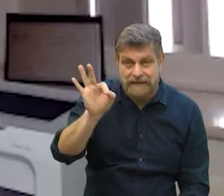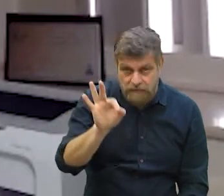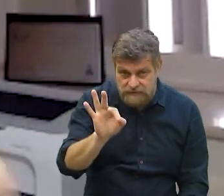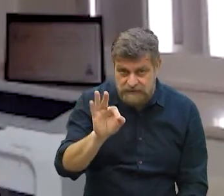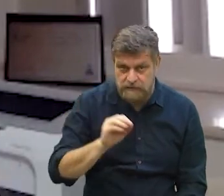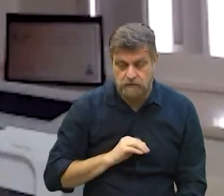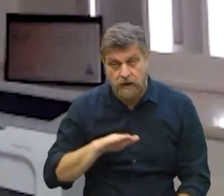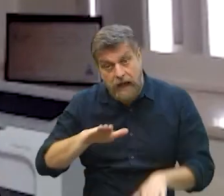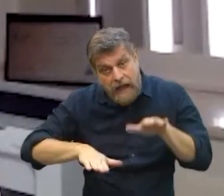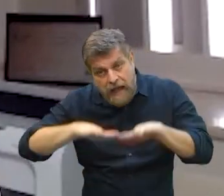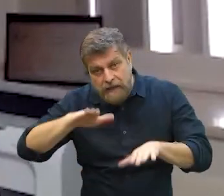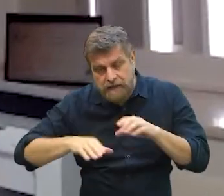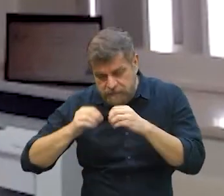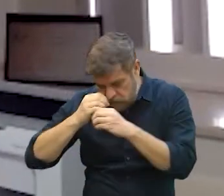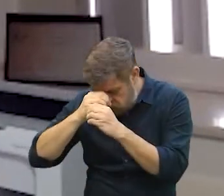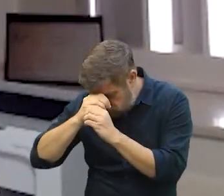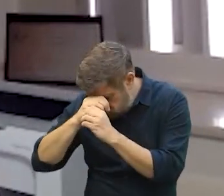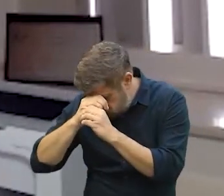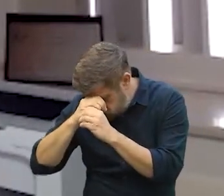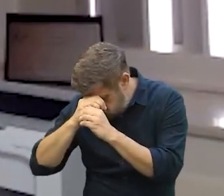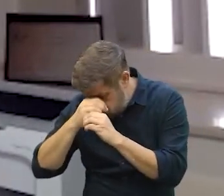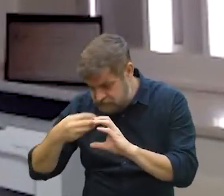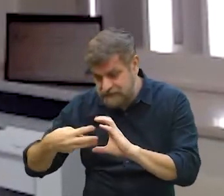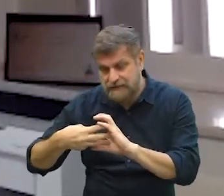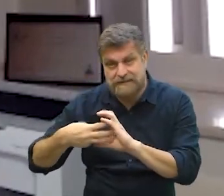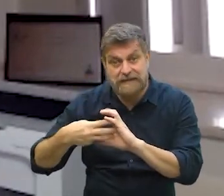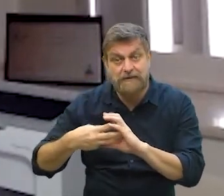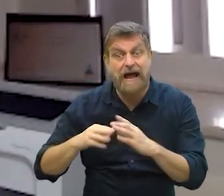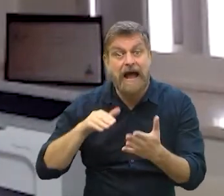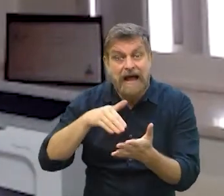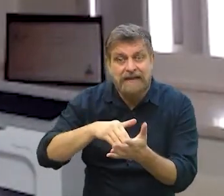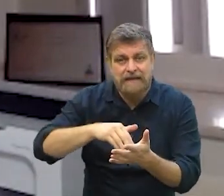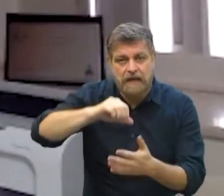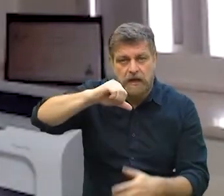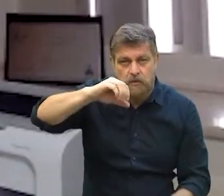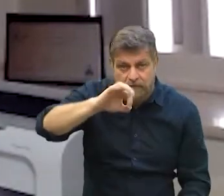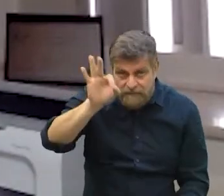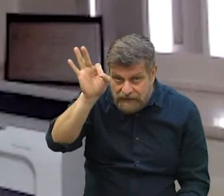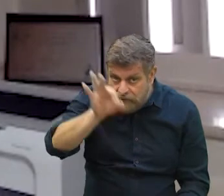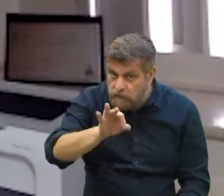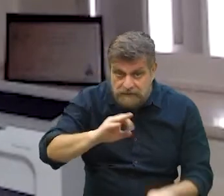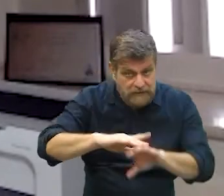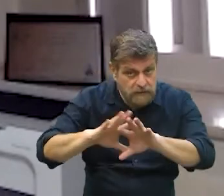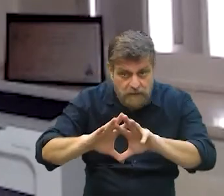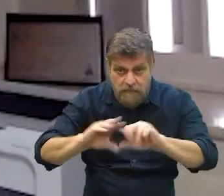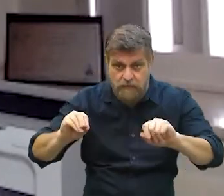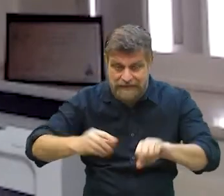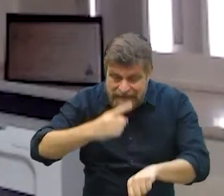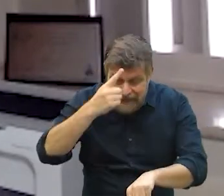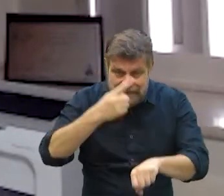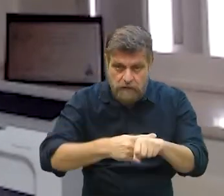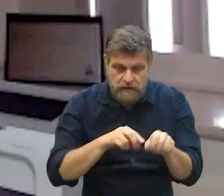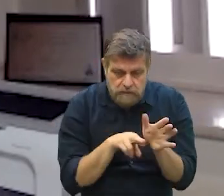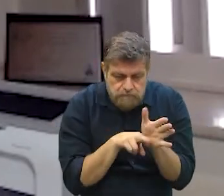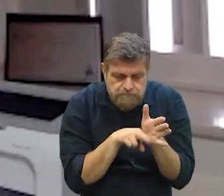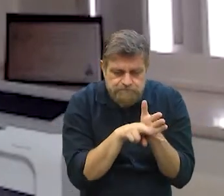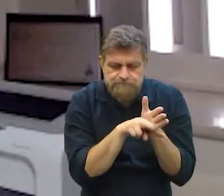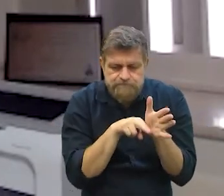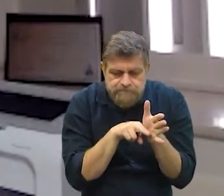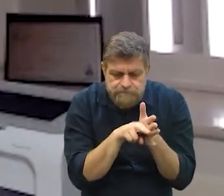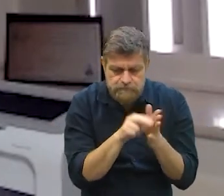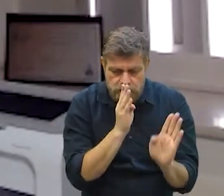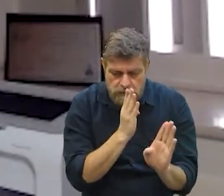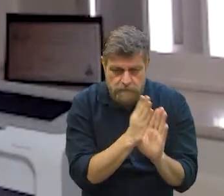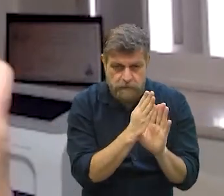80%, dependendo do tipo histológico, em 90% das vezes. É lógico que vai ser muito importante o momento que vai ser feito esse diagnóstico,